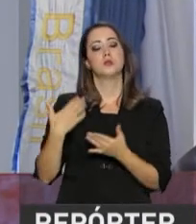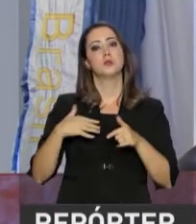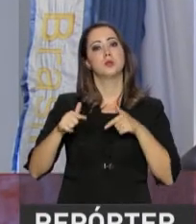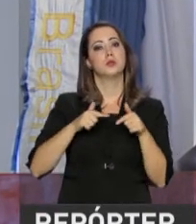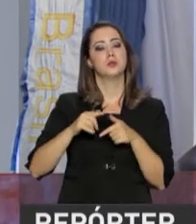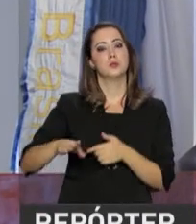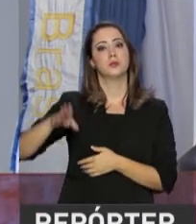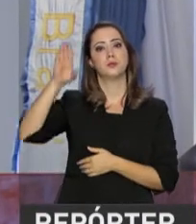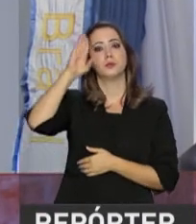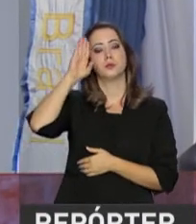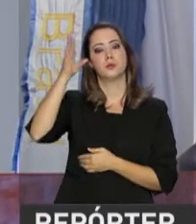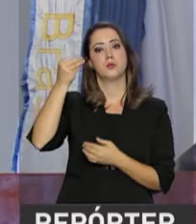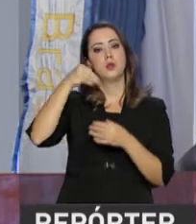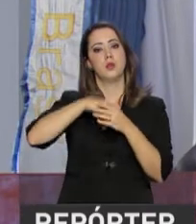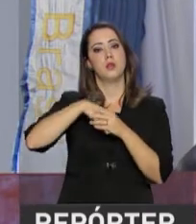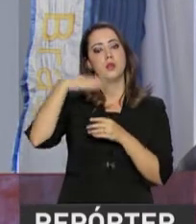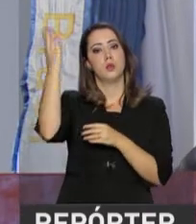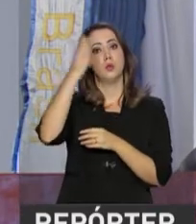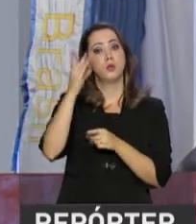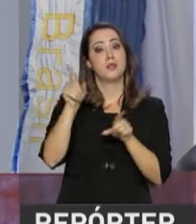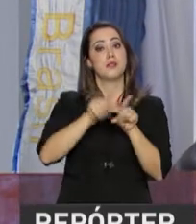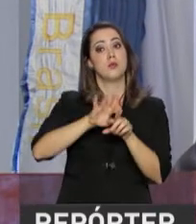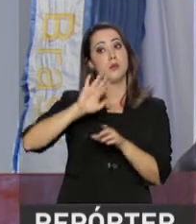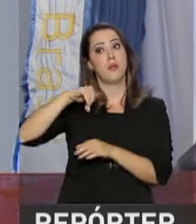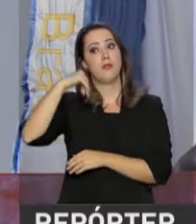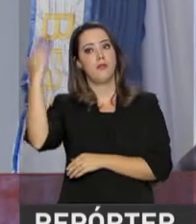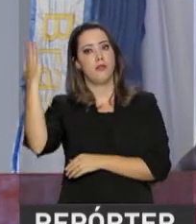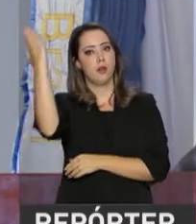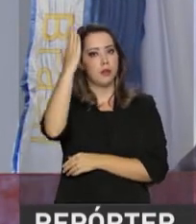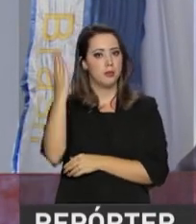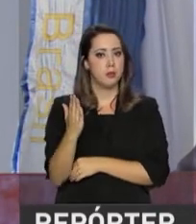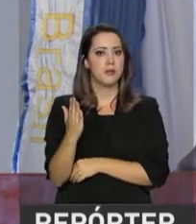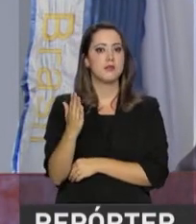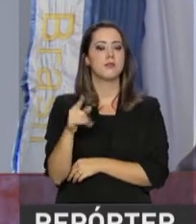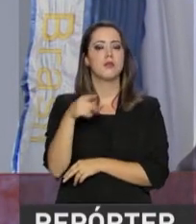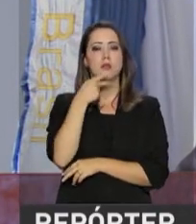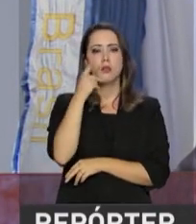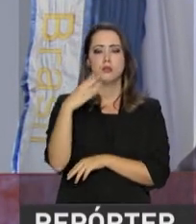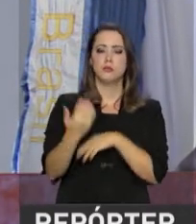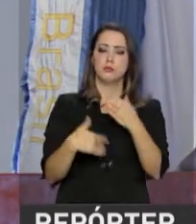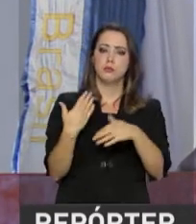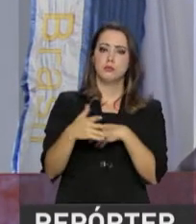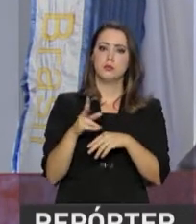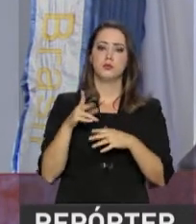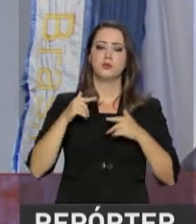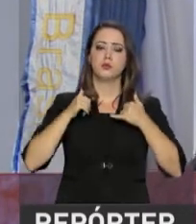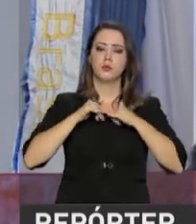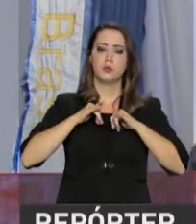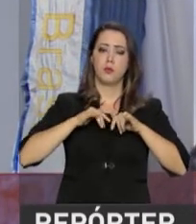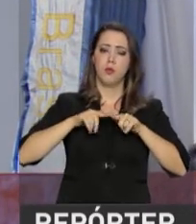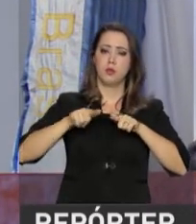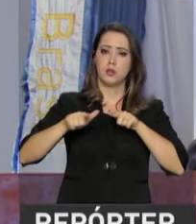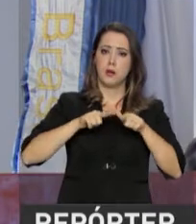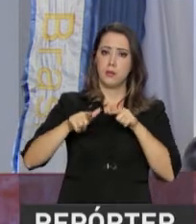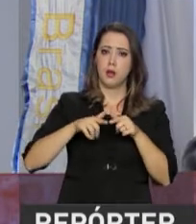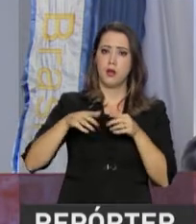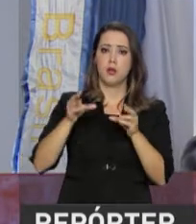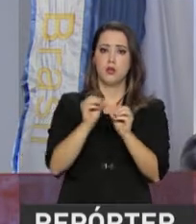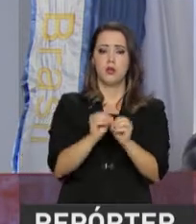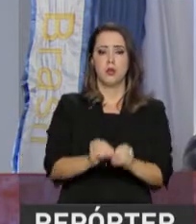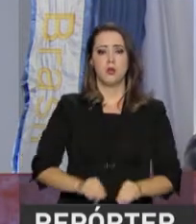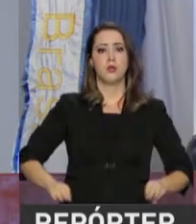dentro e fora do brasil e lembrou do desempenho das forças armadas com a missão das nações unidas para estabilização